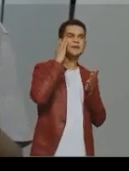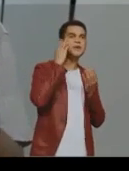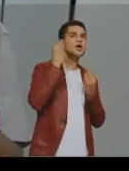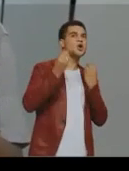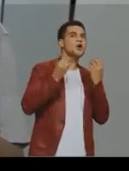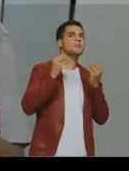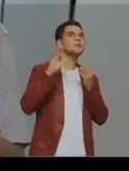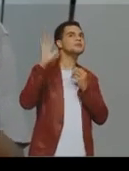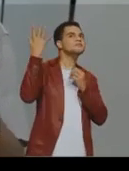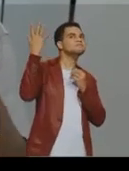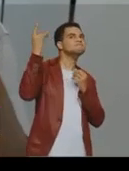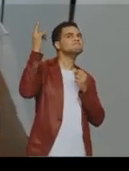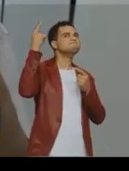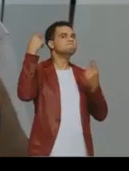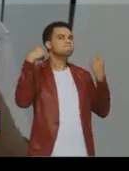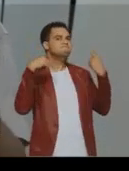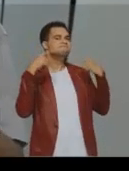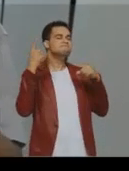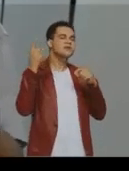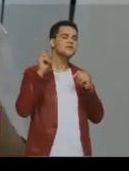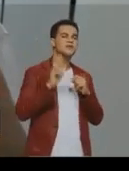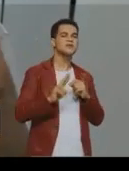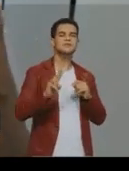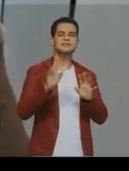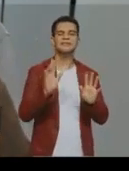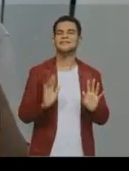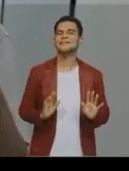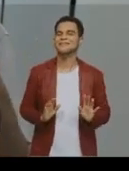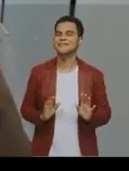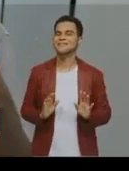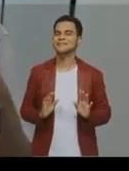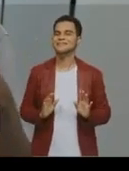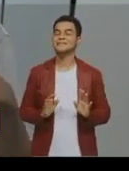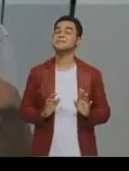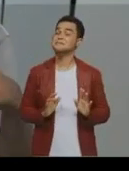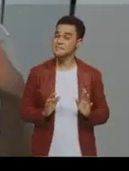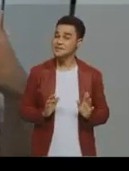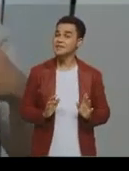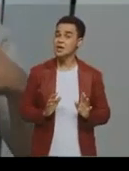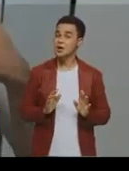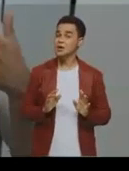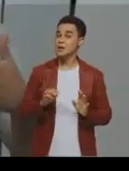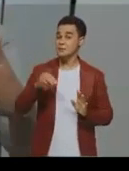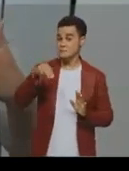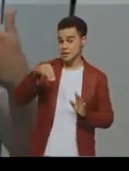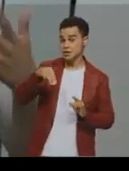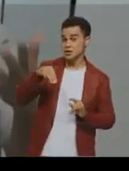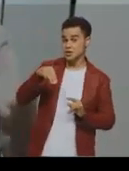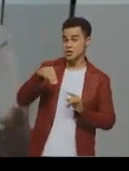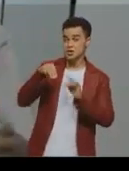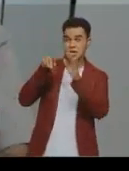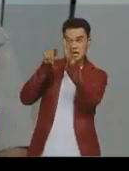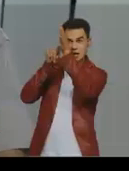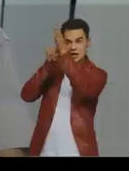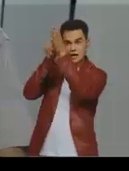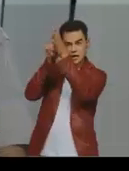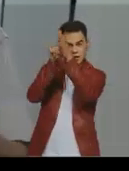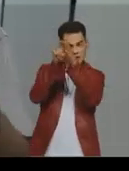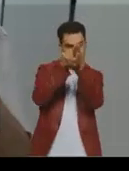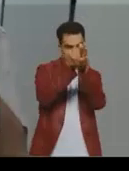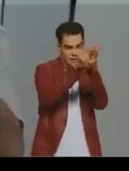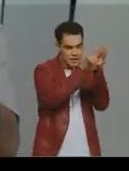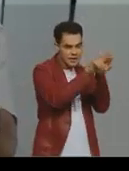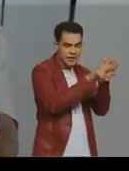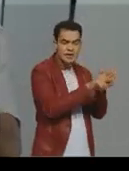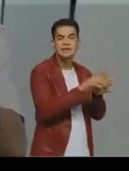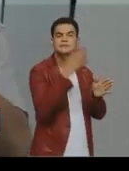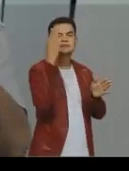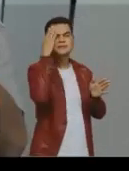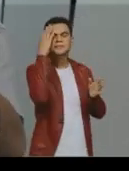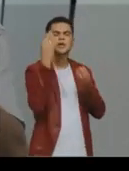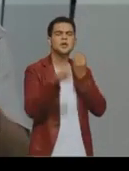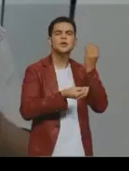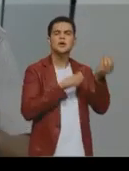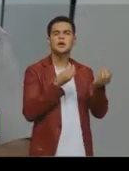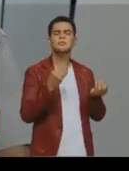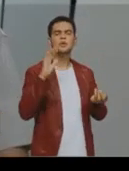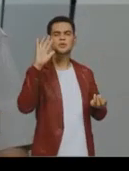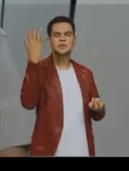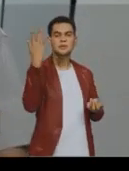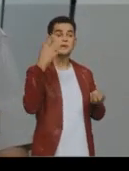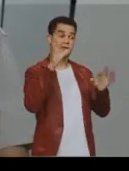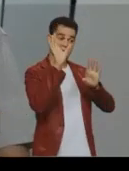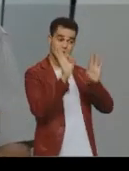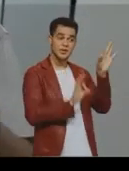vai trabalhar com aí, o estudo de fenômenos atmosféricos que vão nos ajudar a prever o tempo e organizar todas as